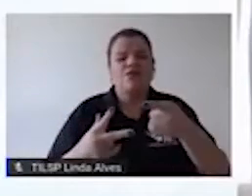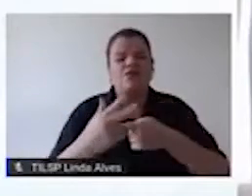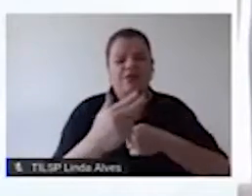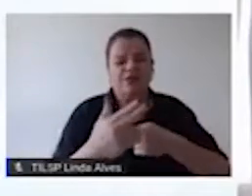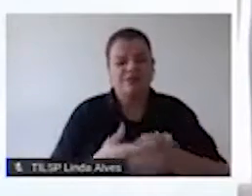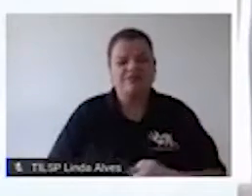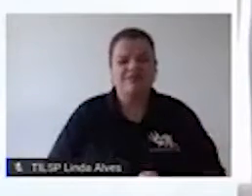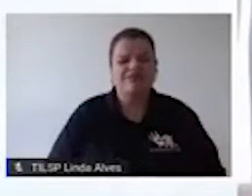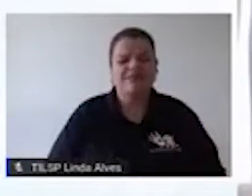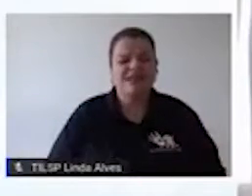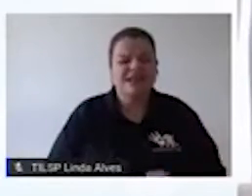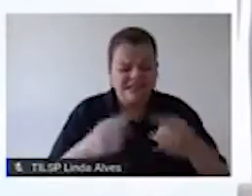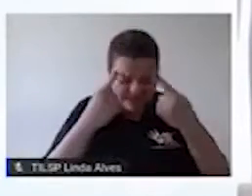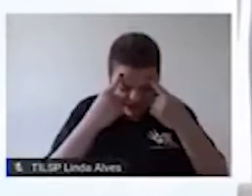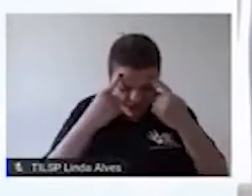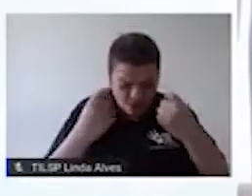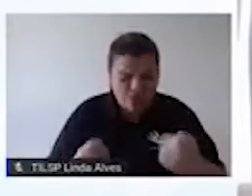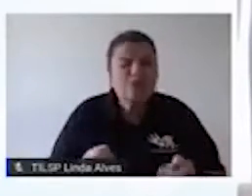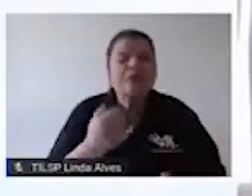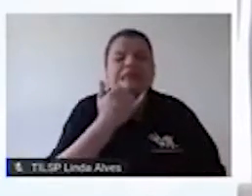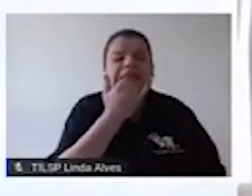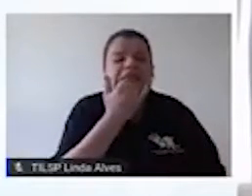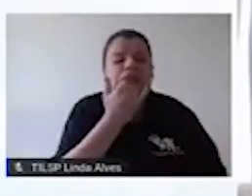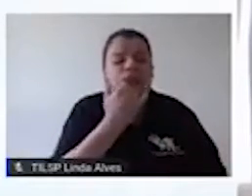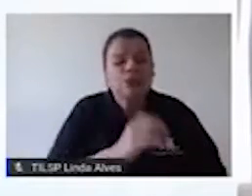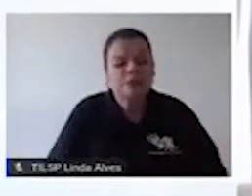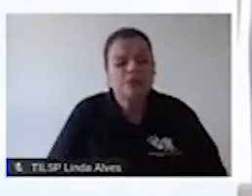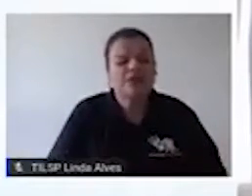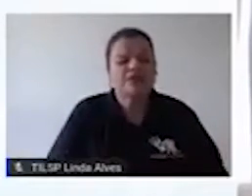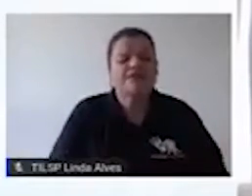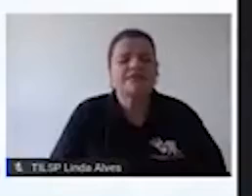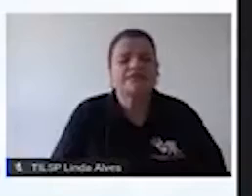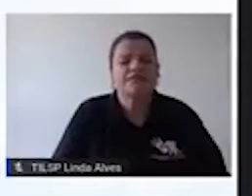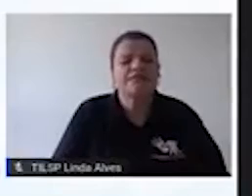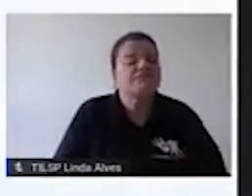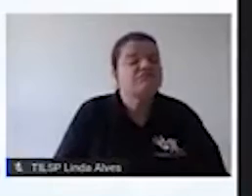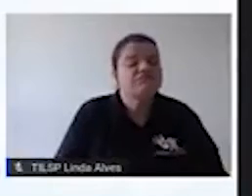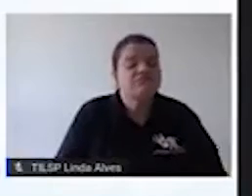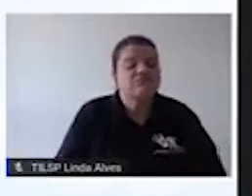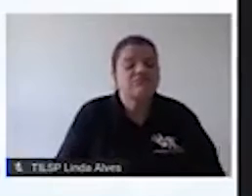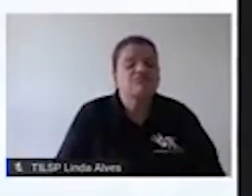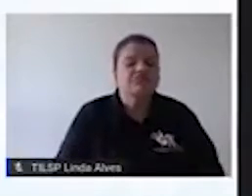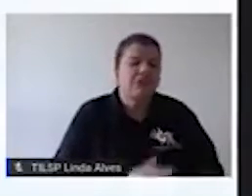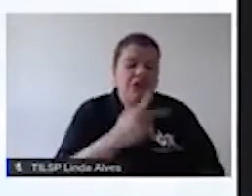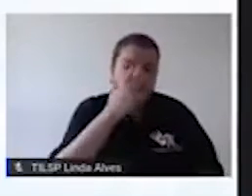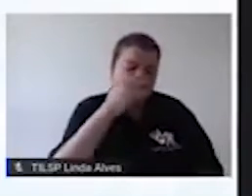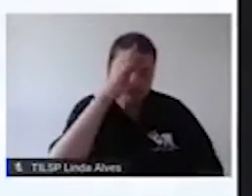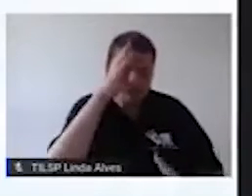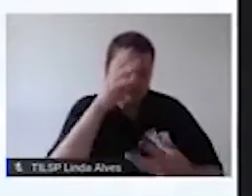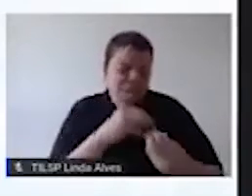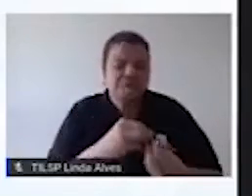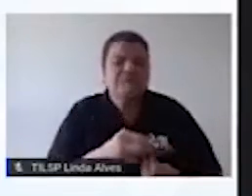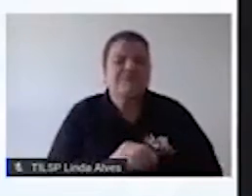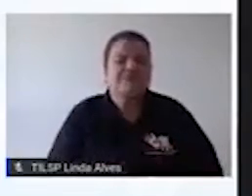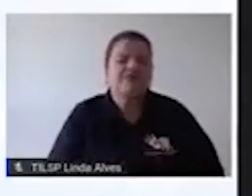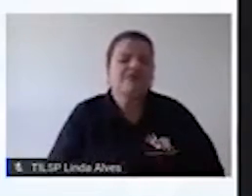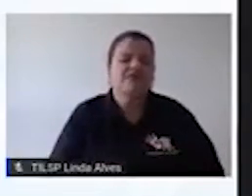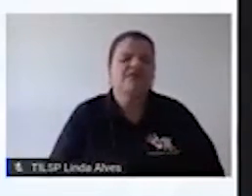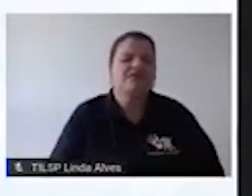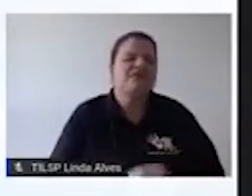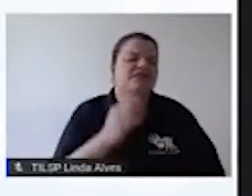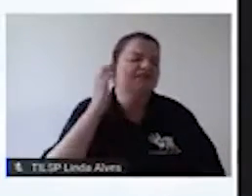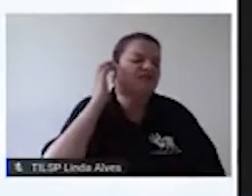estava concluindo um pensamento, você desculpe. Não, eu acho que é bem a